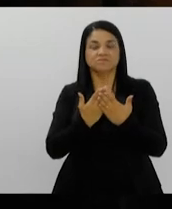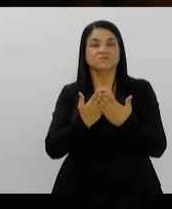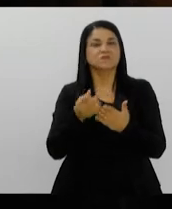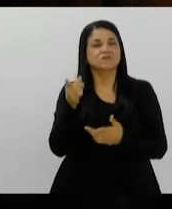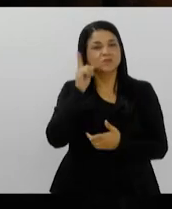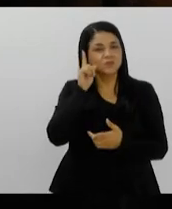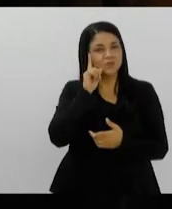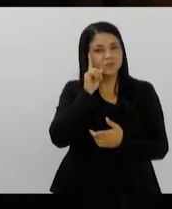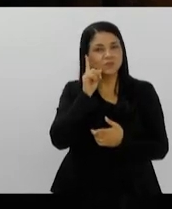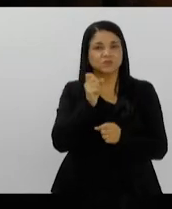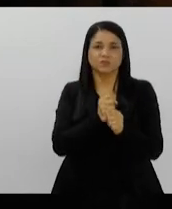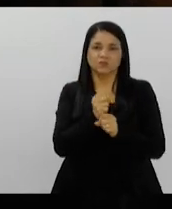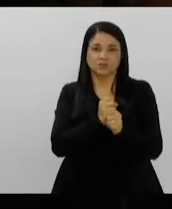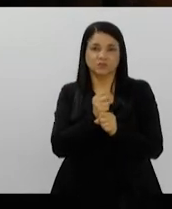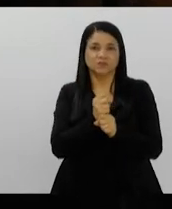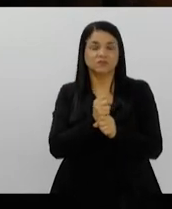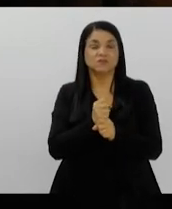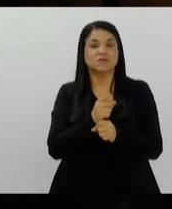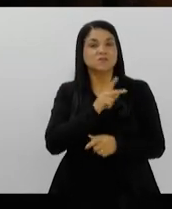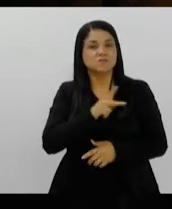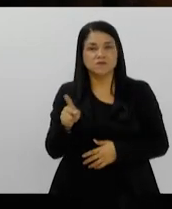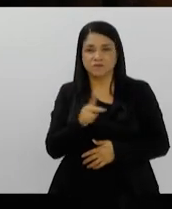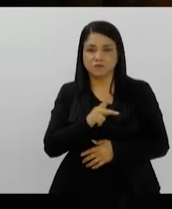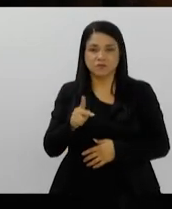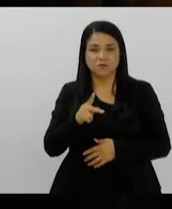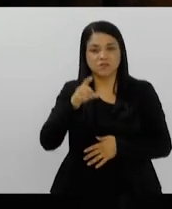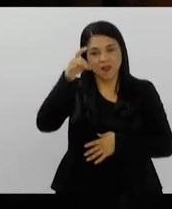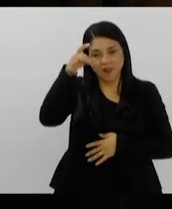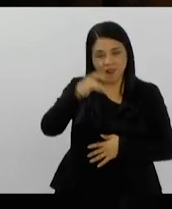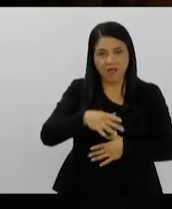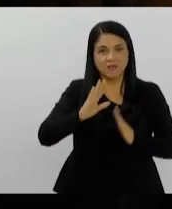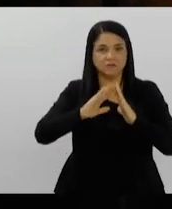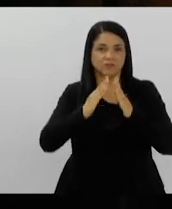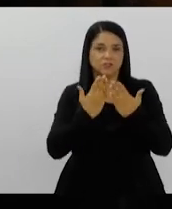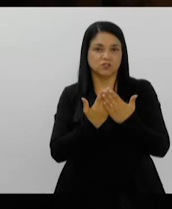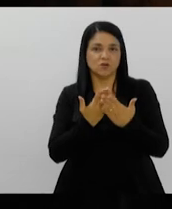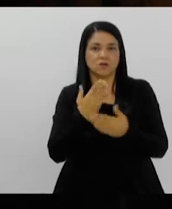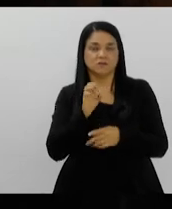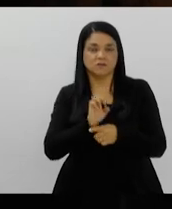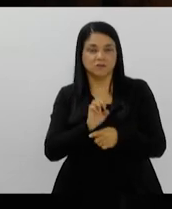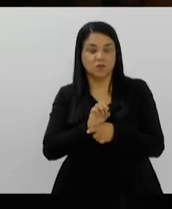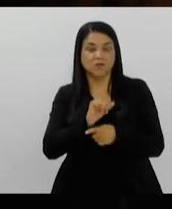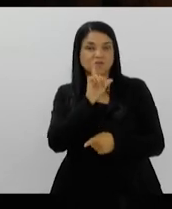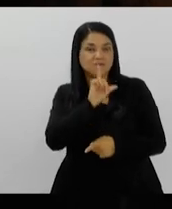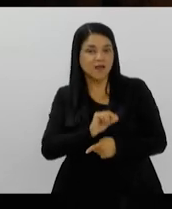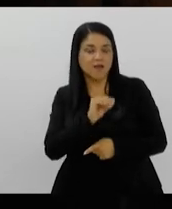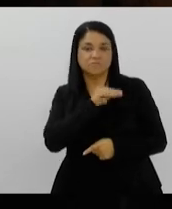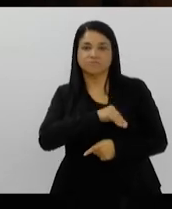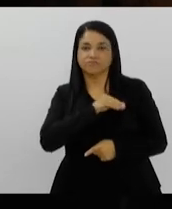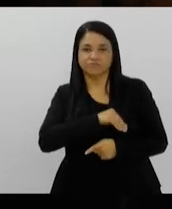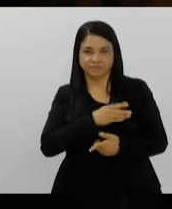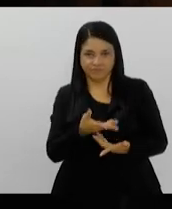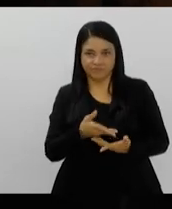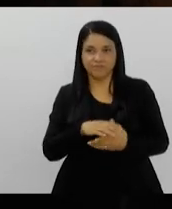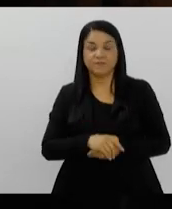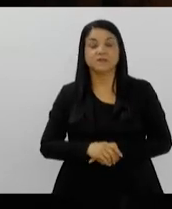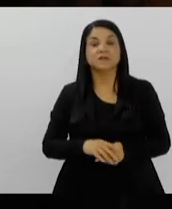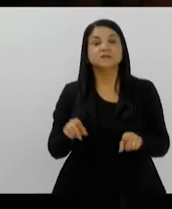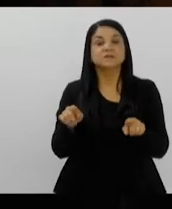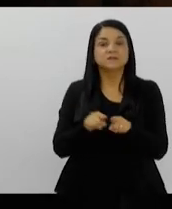anos. Centenas e centenas de professores saindo da rede estadual porque recebem o salário mais baixo do Brasil. Além